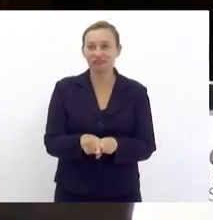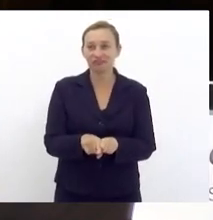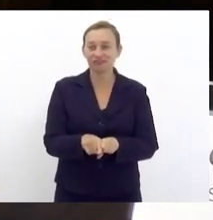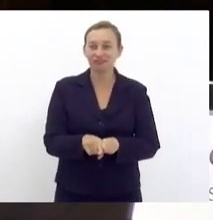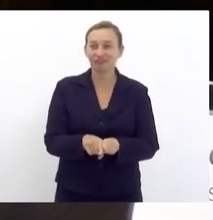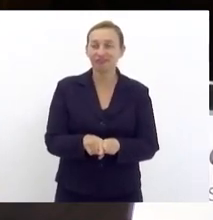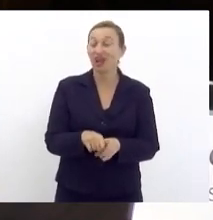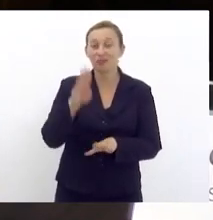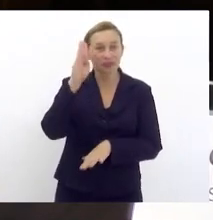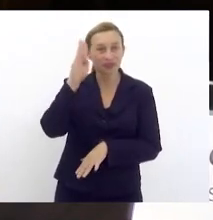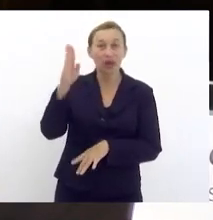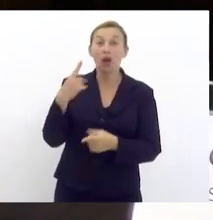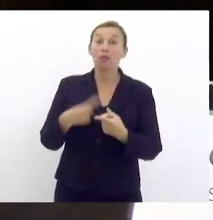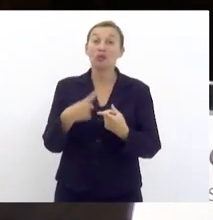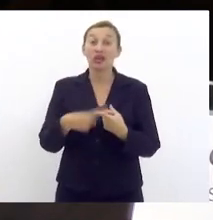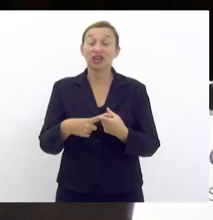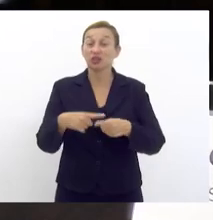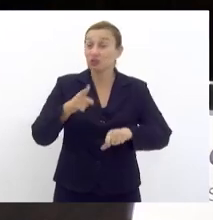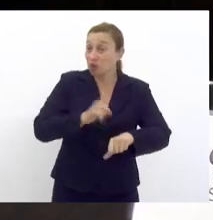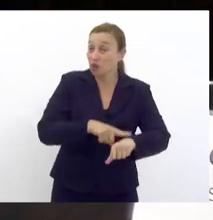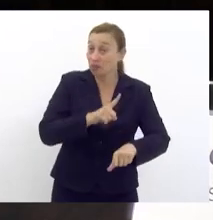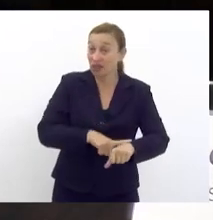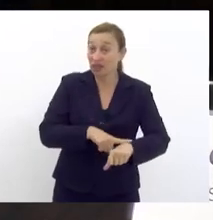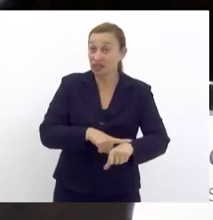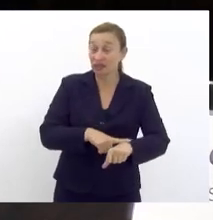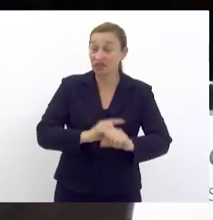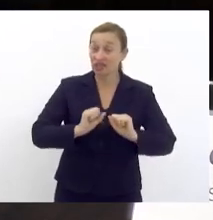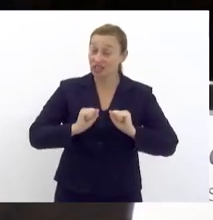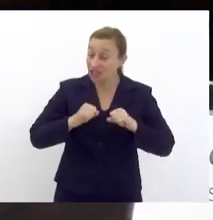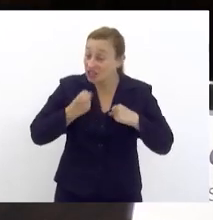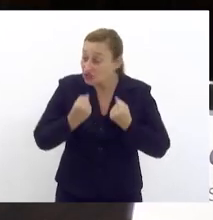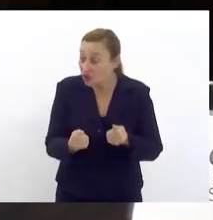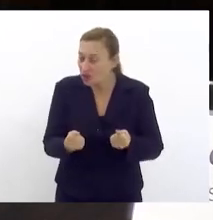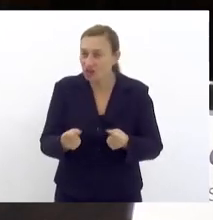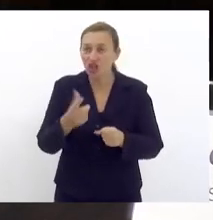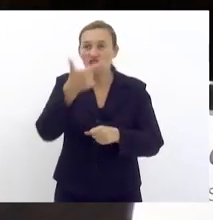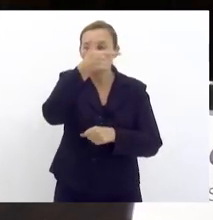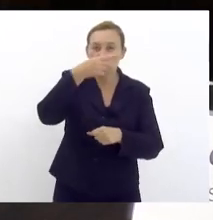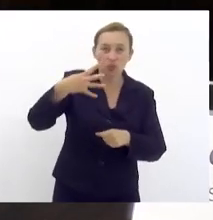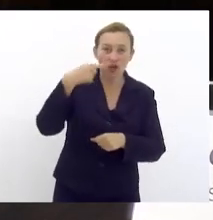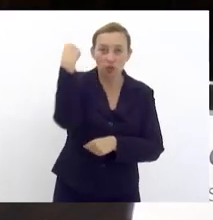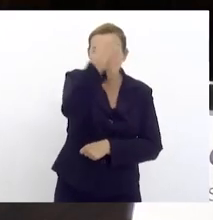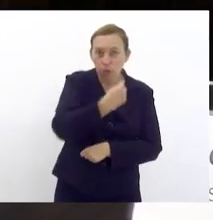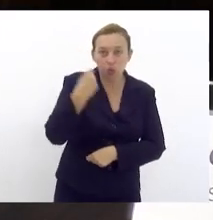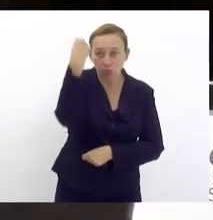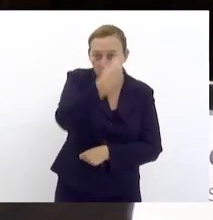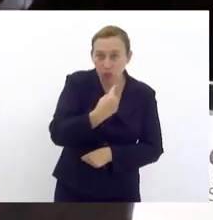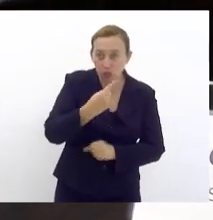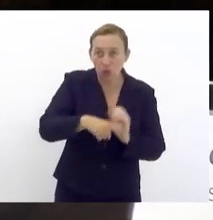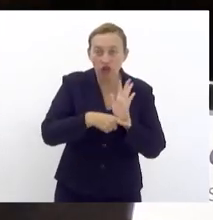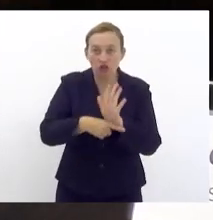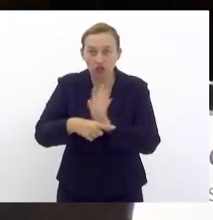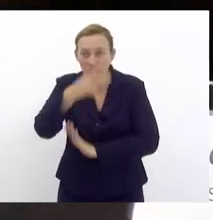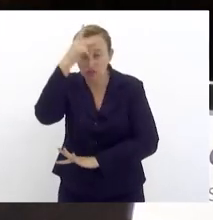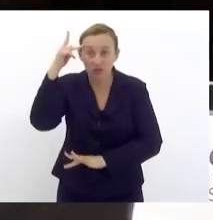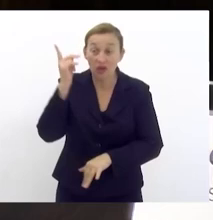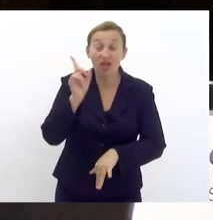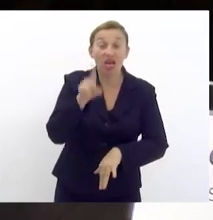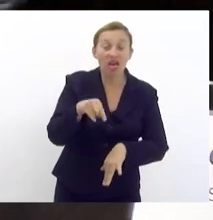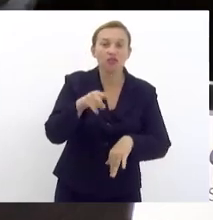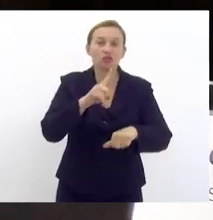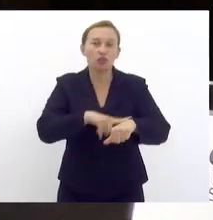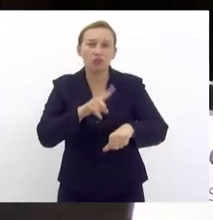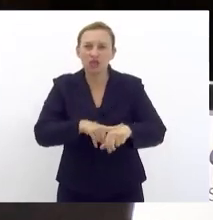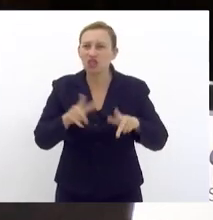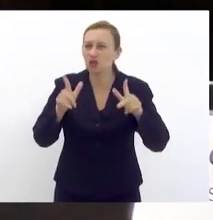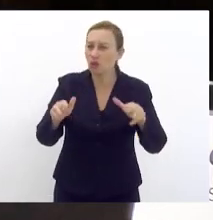fundamental. Porque na hora que a gente está lá, se doando 24 horas por dia, 7 dias por semana, são essas coisas, são momentos como esse,